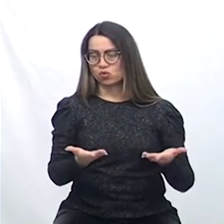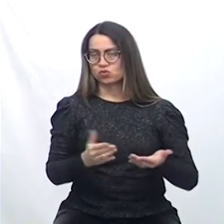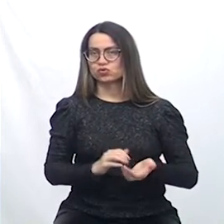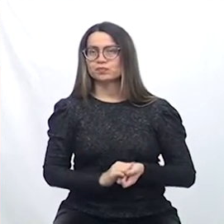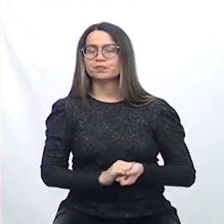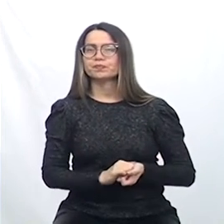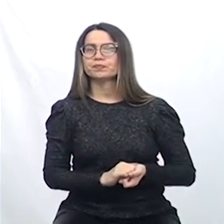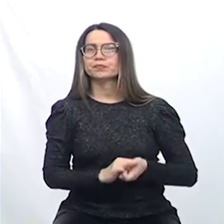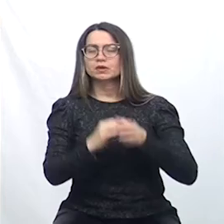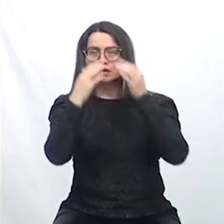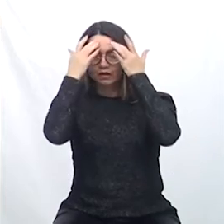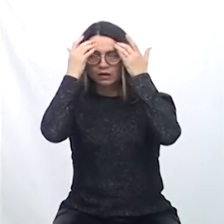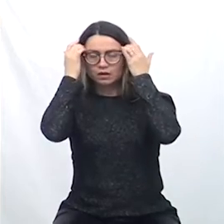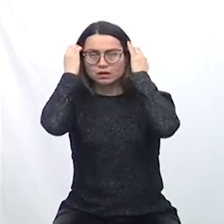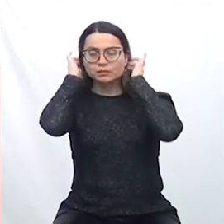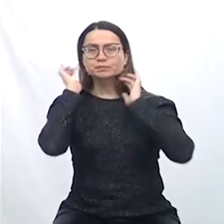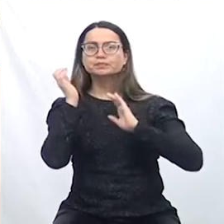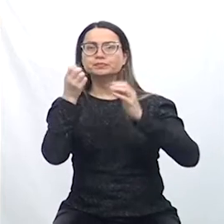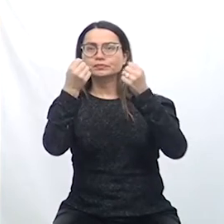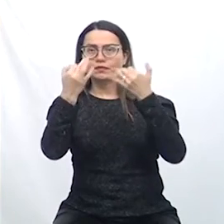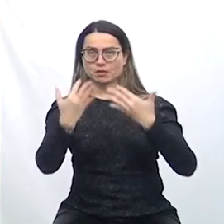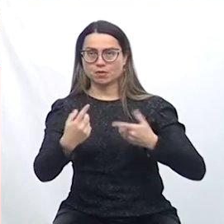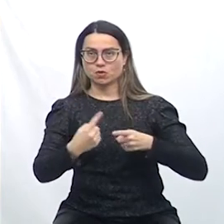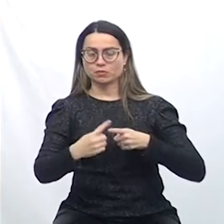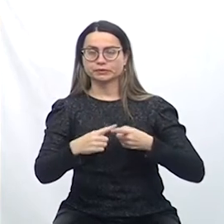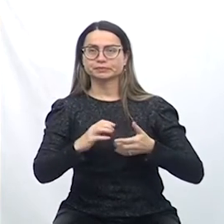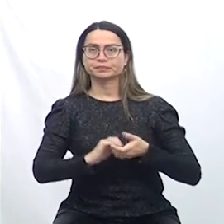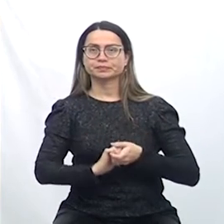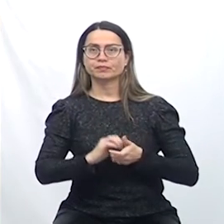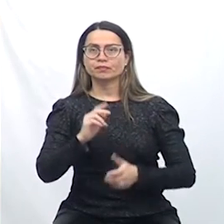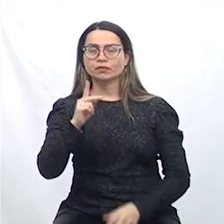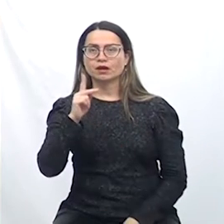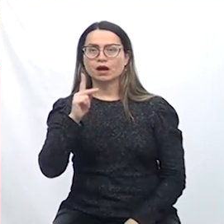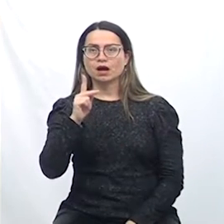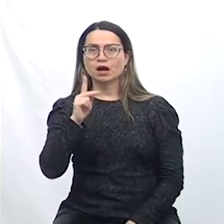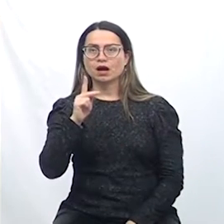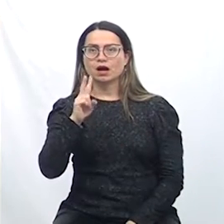Com a palavra, vereador Paulo Ferrarese.